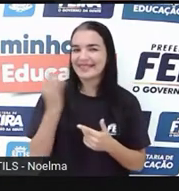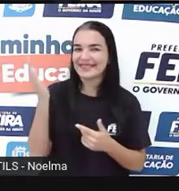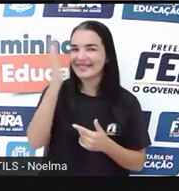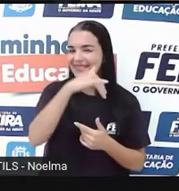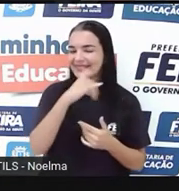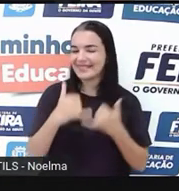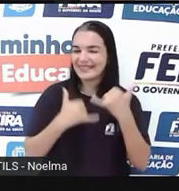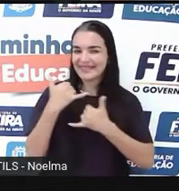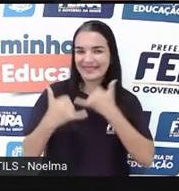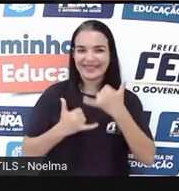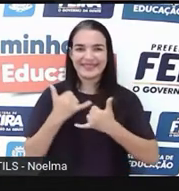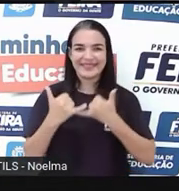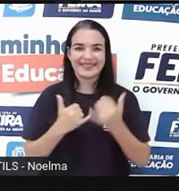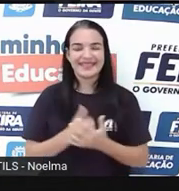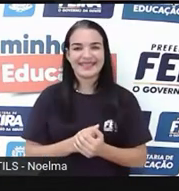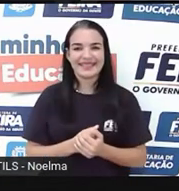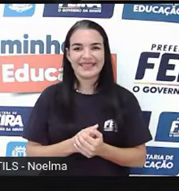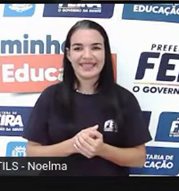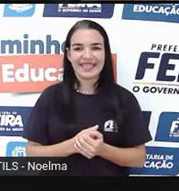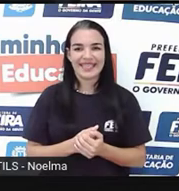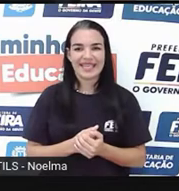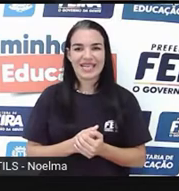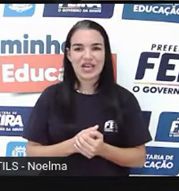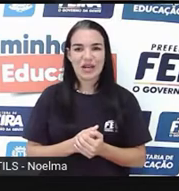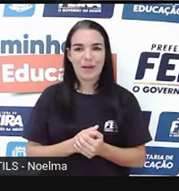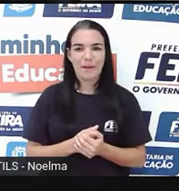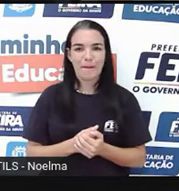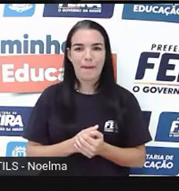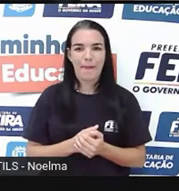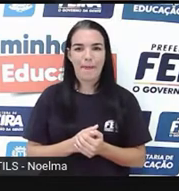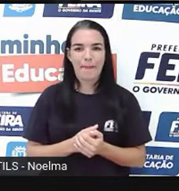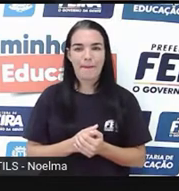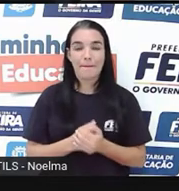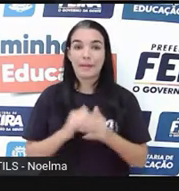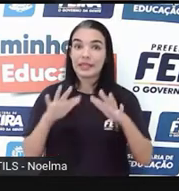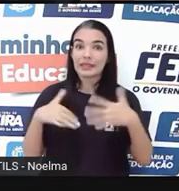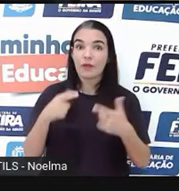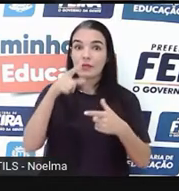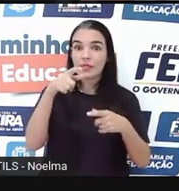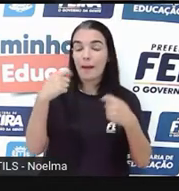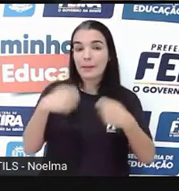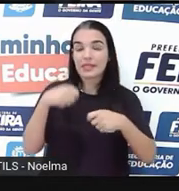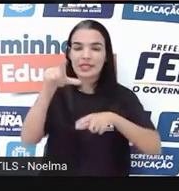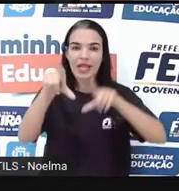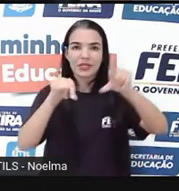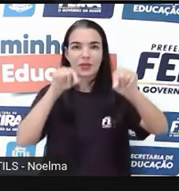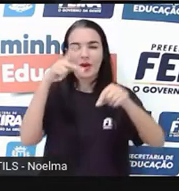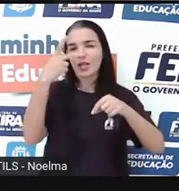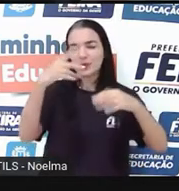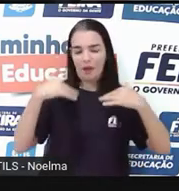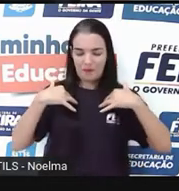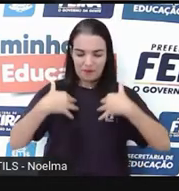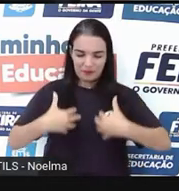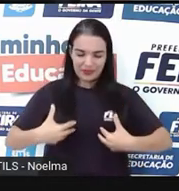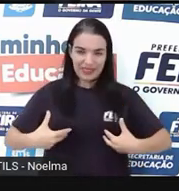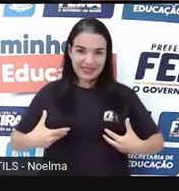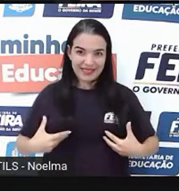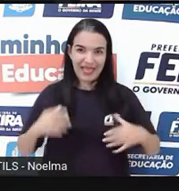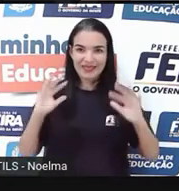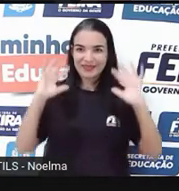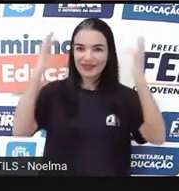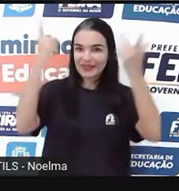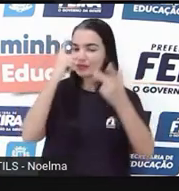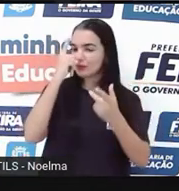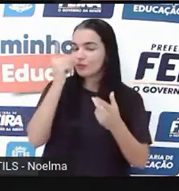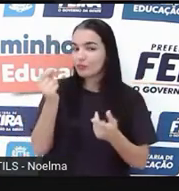nos divertir. Choose a Halloween costume. E para isso você precisa escolher uma fantasia de Halloween. E